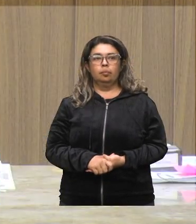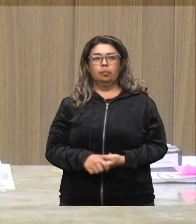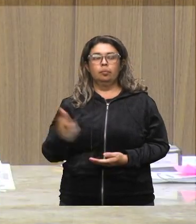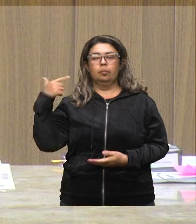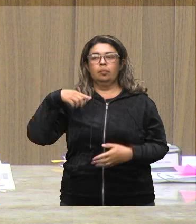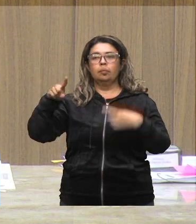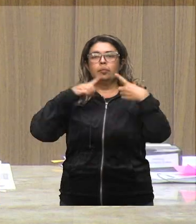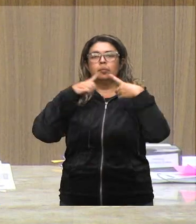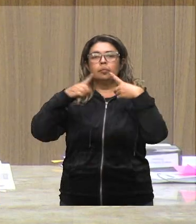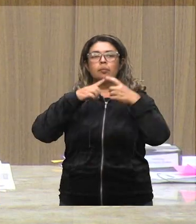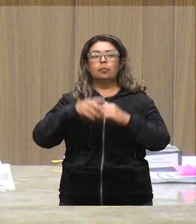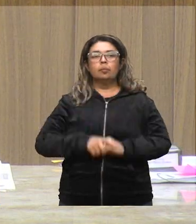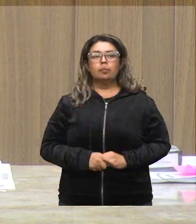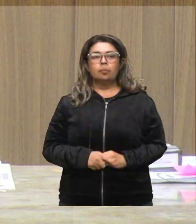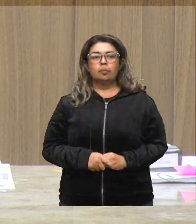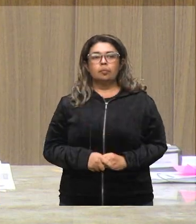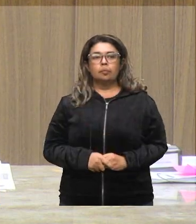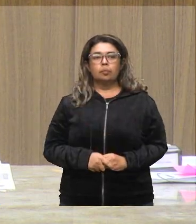Continua em discussão.